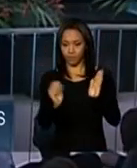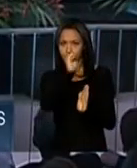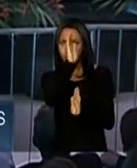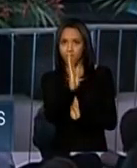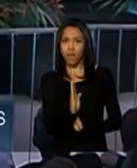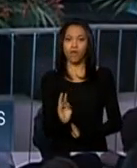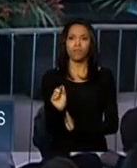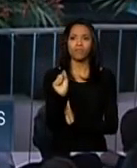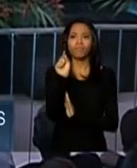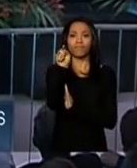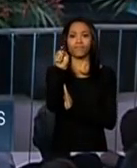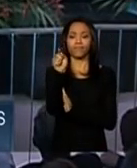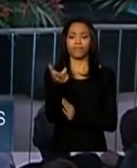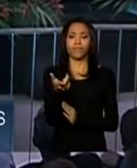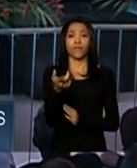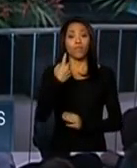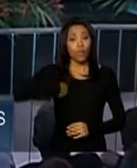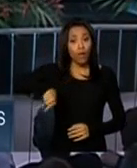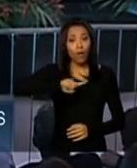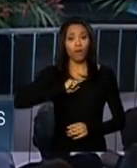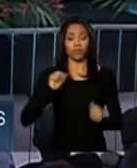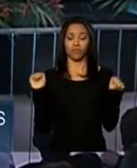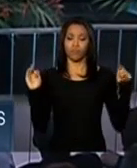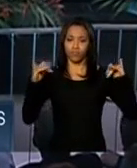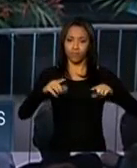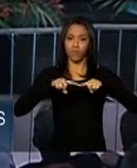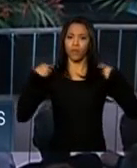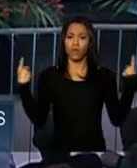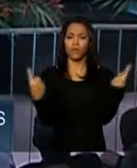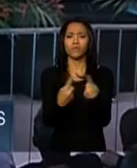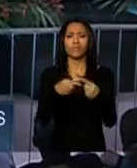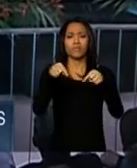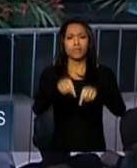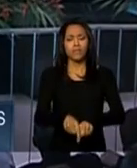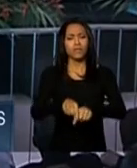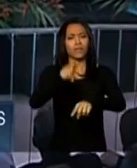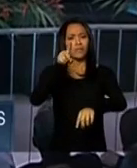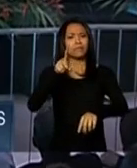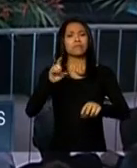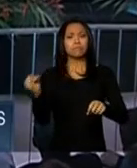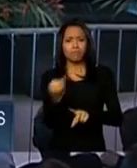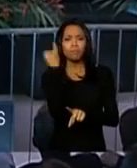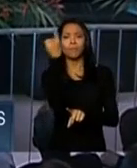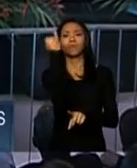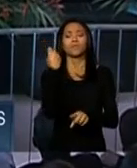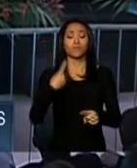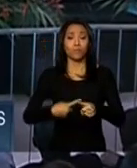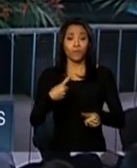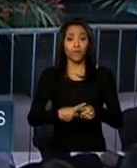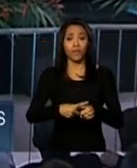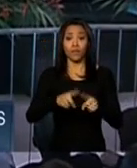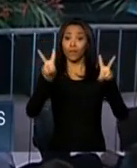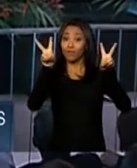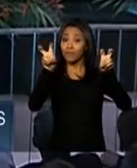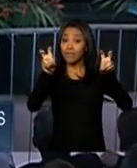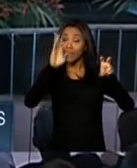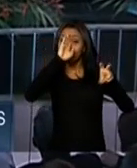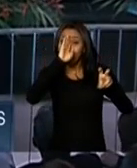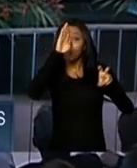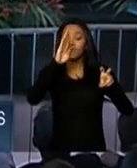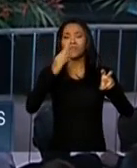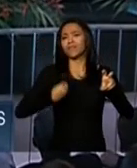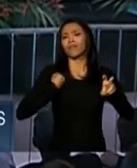E nós estamos aqui reunidos em um momento importante porque tratamos de uma questão que é fundamental na vida,